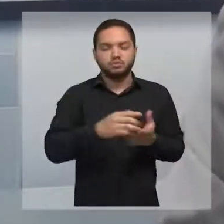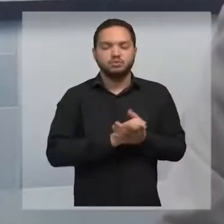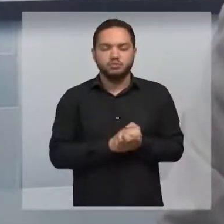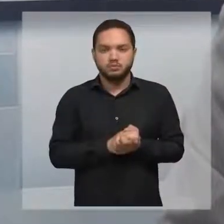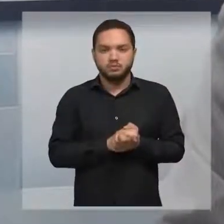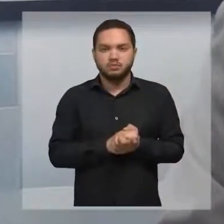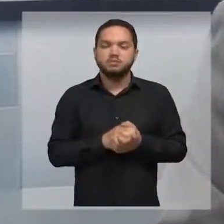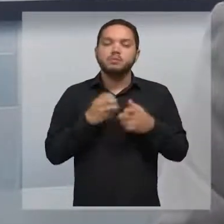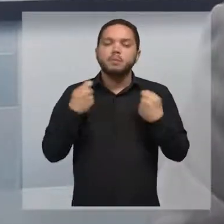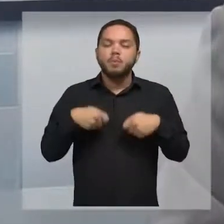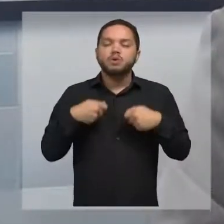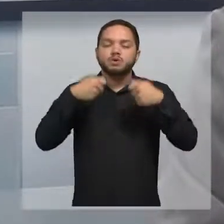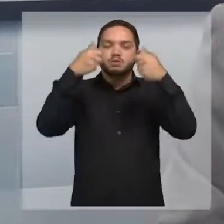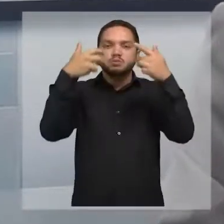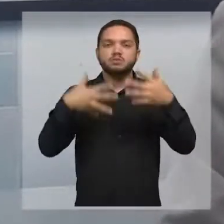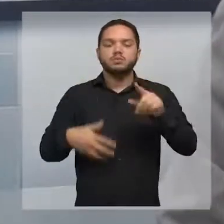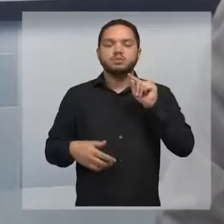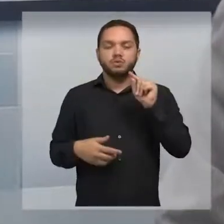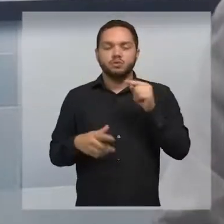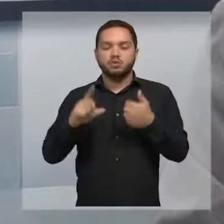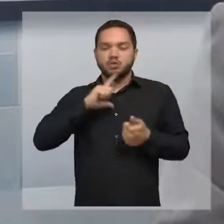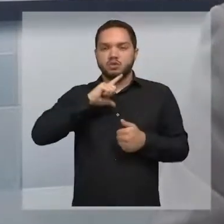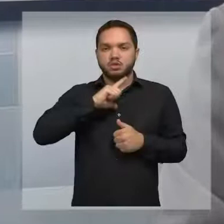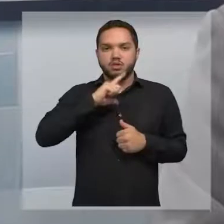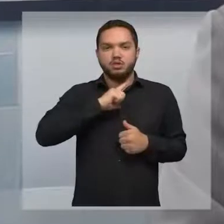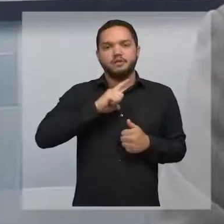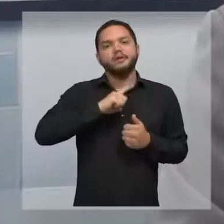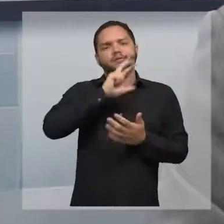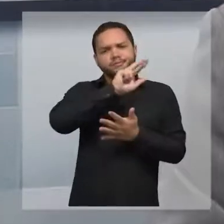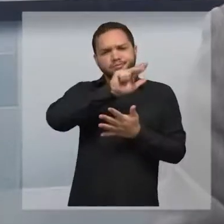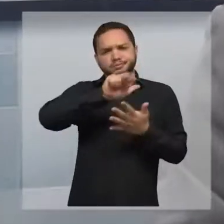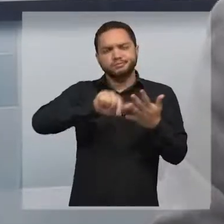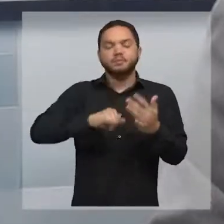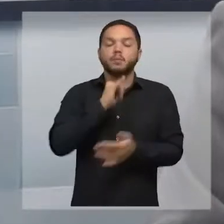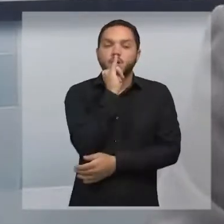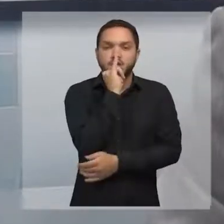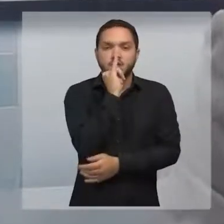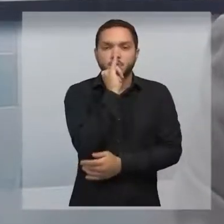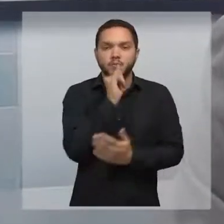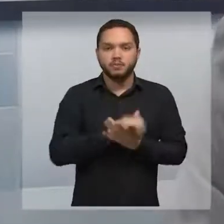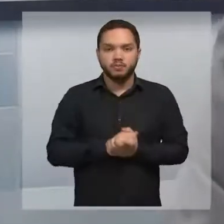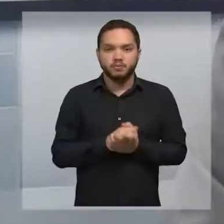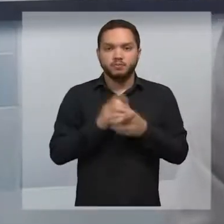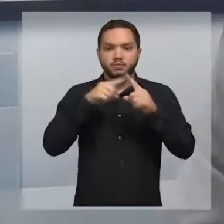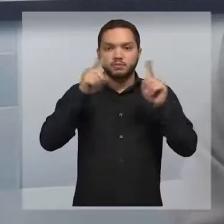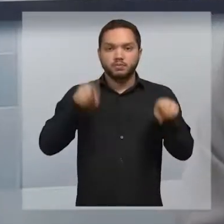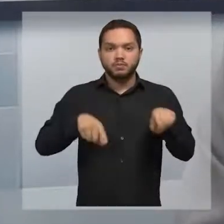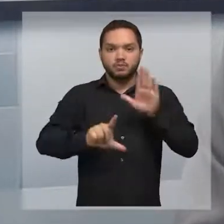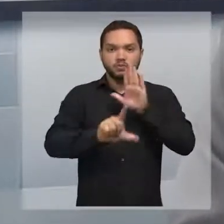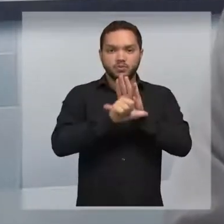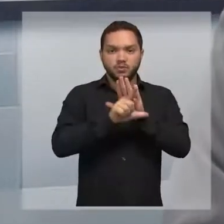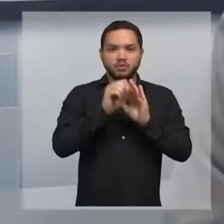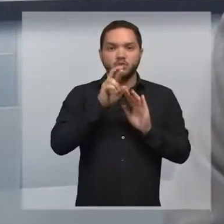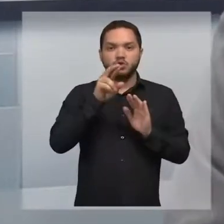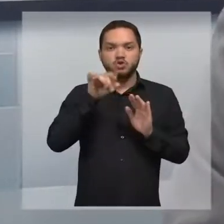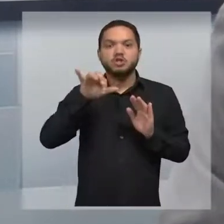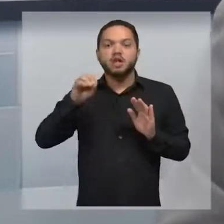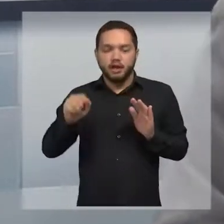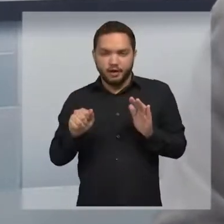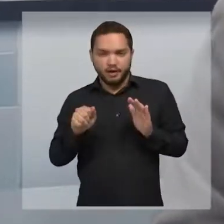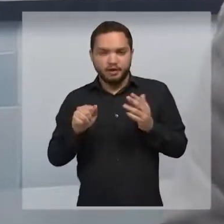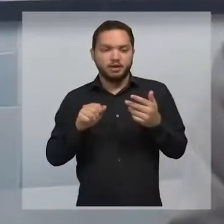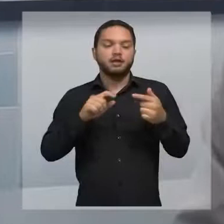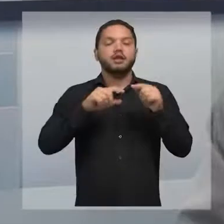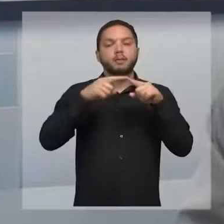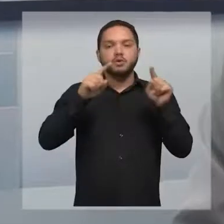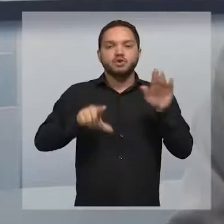diário, a gente pode destacar que existem as diferenciações, né? Por exemplo, o projeto de lei ordinária e o